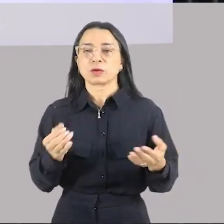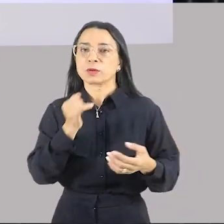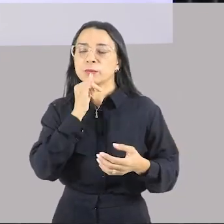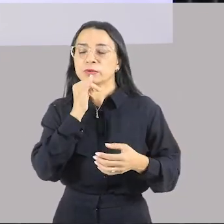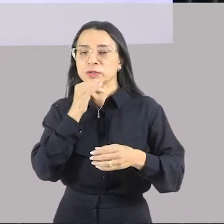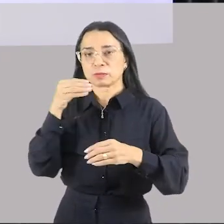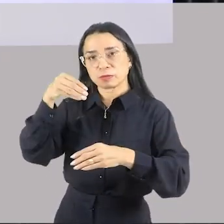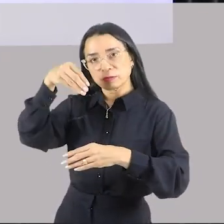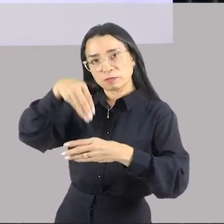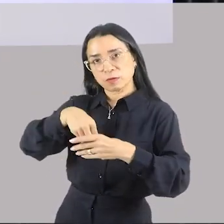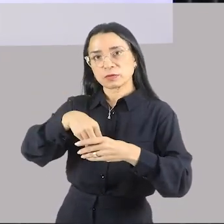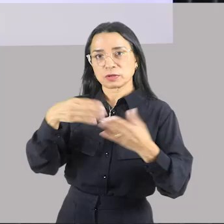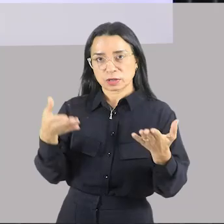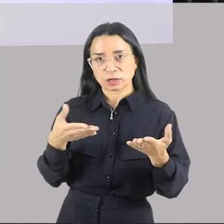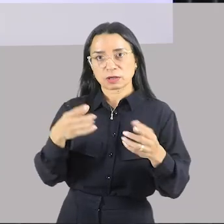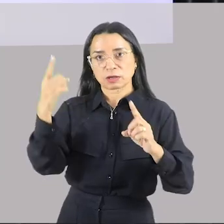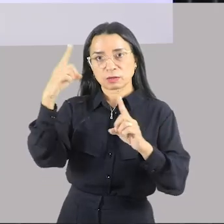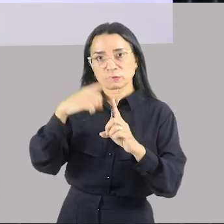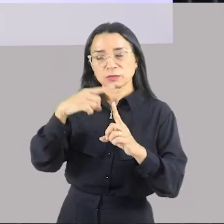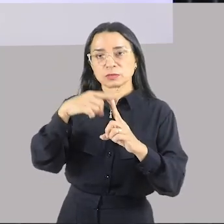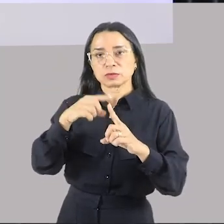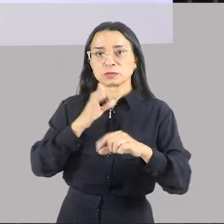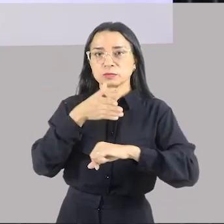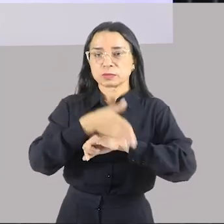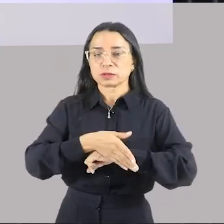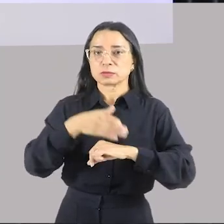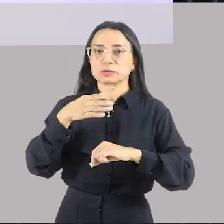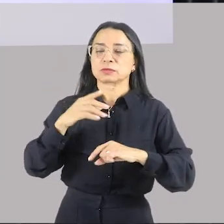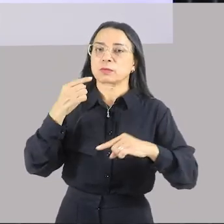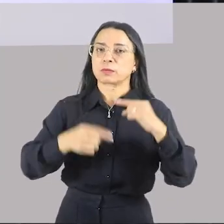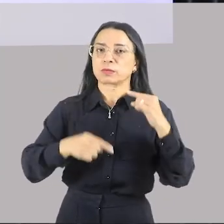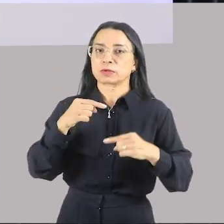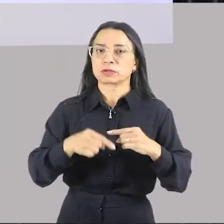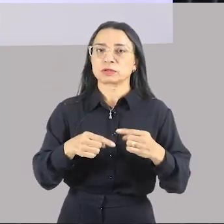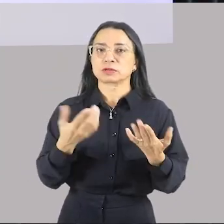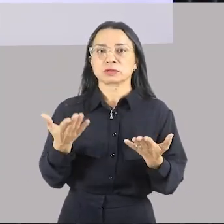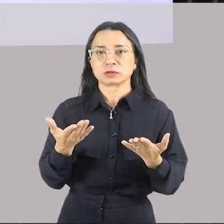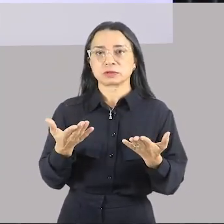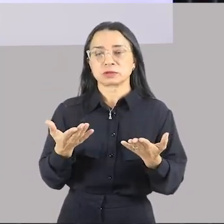ainda mais nas democracias atuais, que são chamadas de democracias